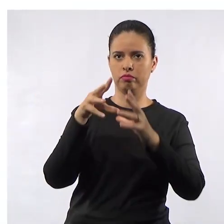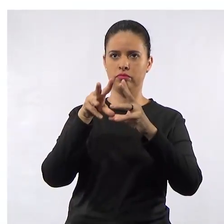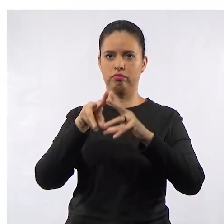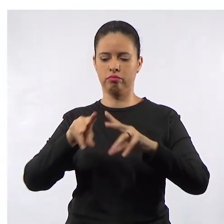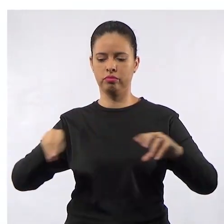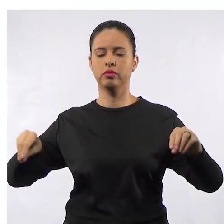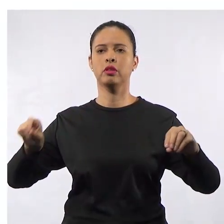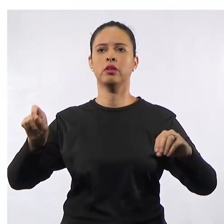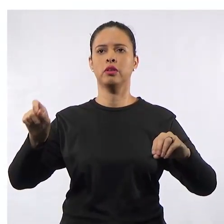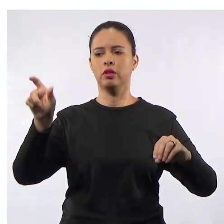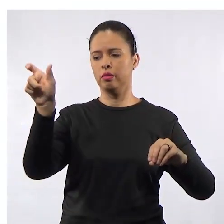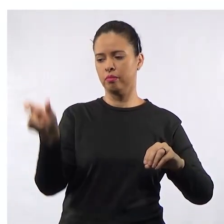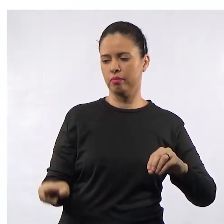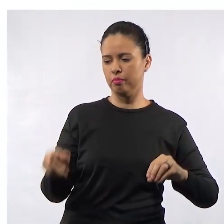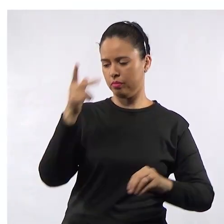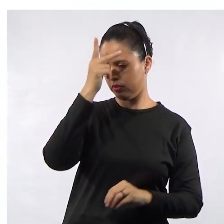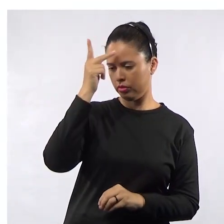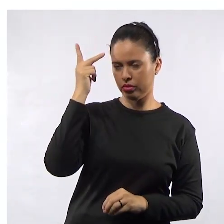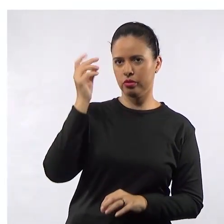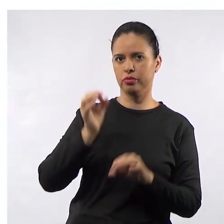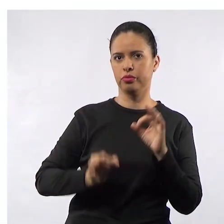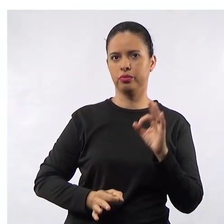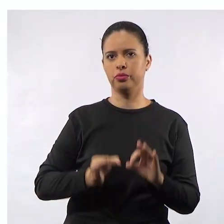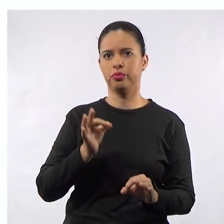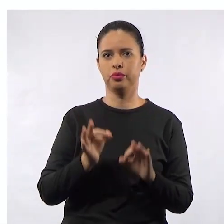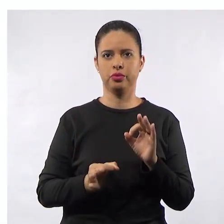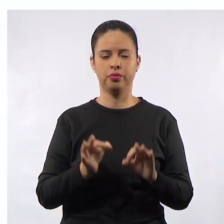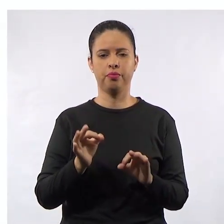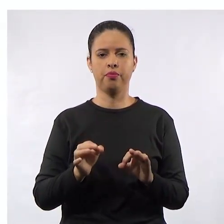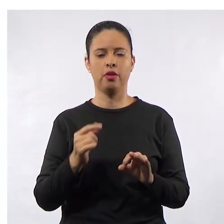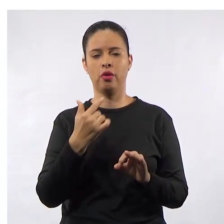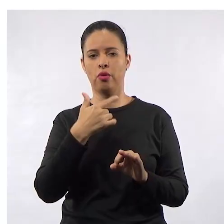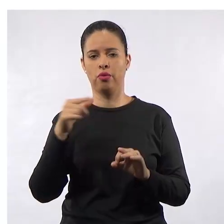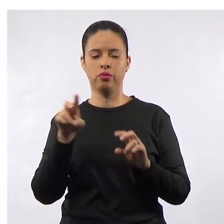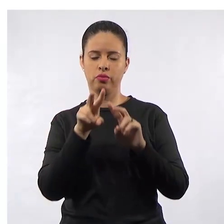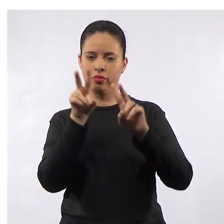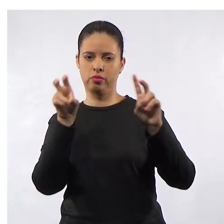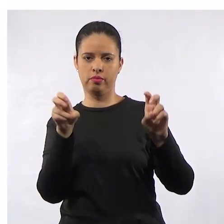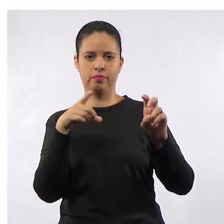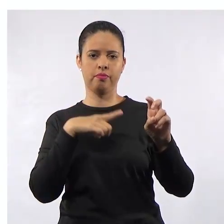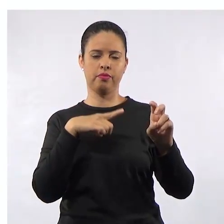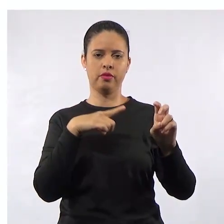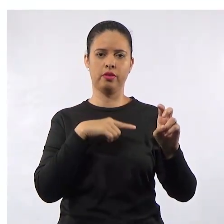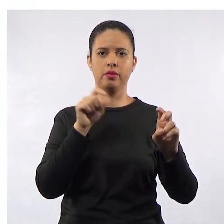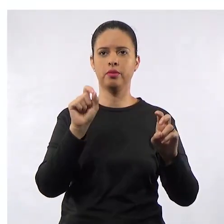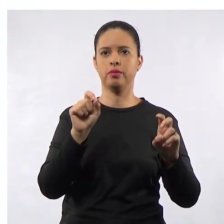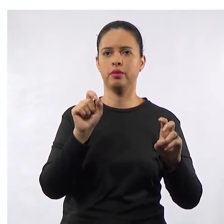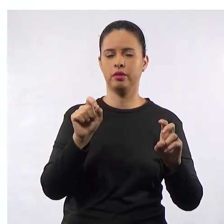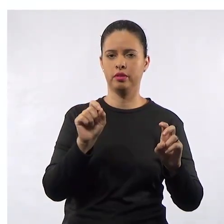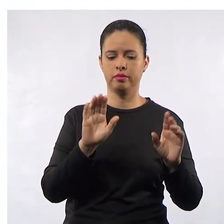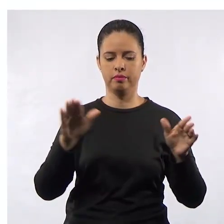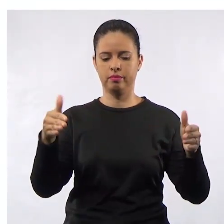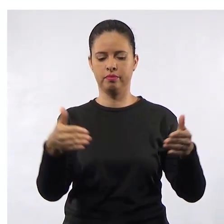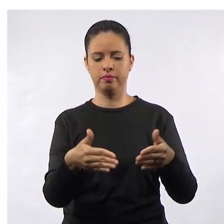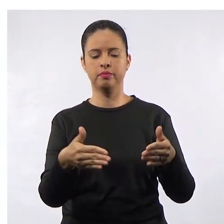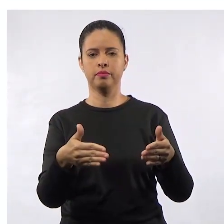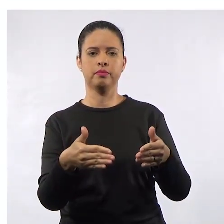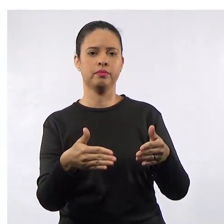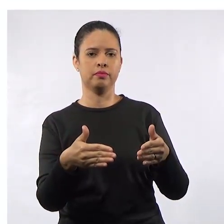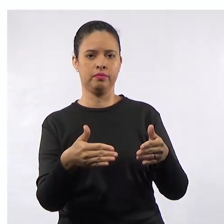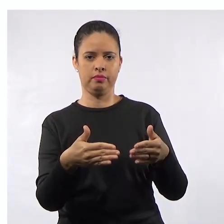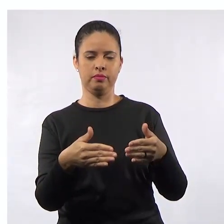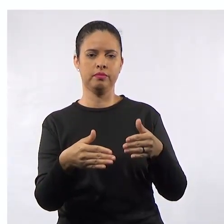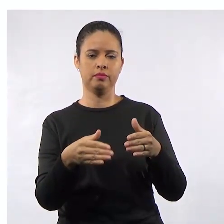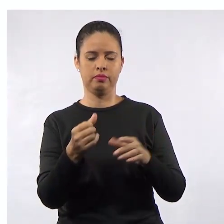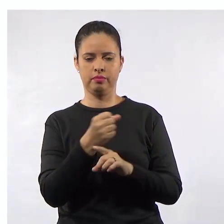liquidação e a extinção da pessoa jurídica tá aqui ainda mais tópicos nós separamos para vocês aqui vamos conversar um pouquinho sobre a função social da